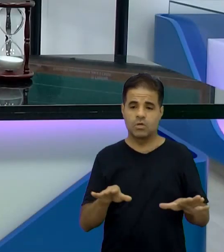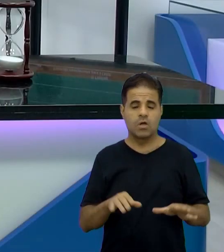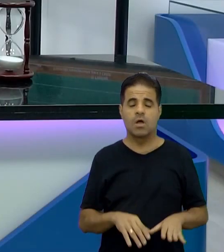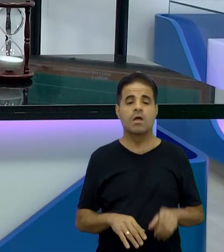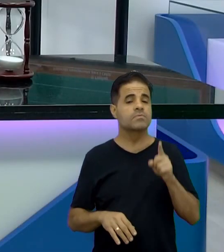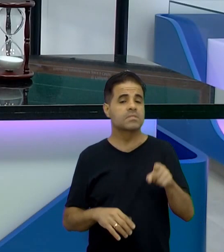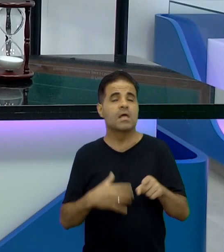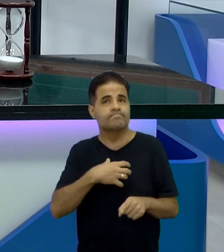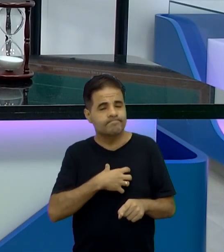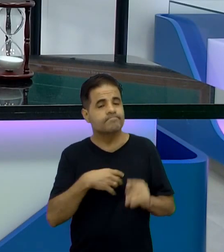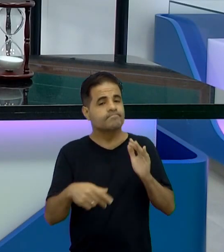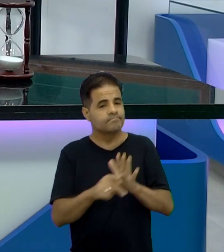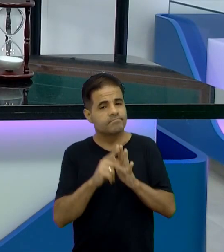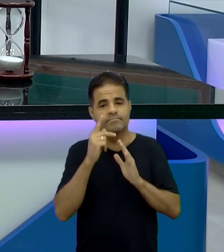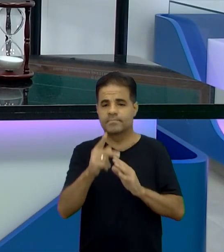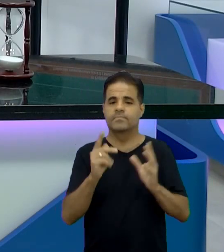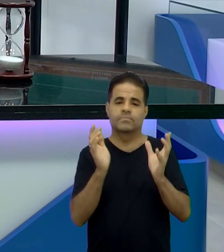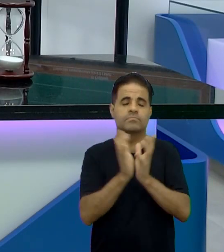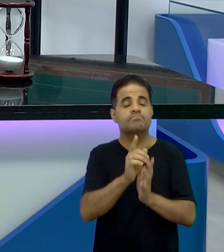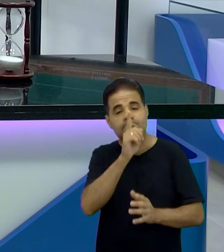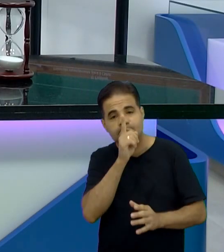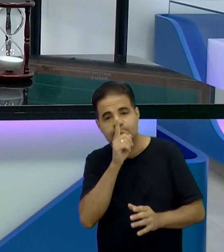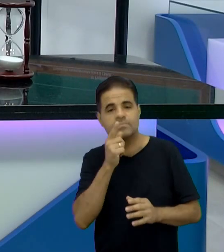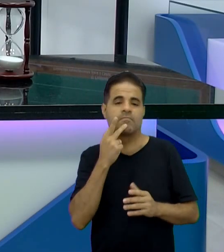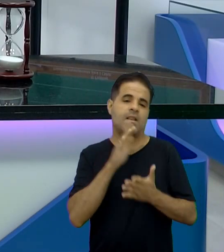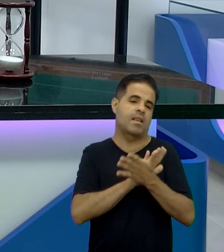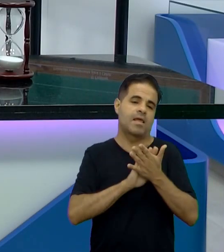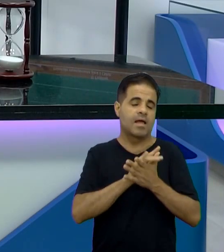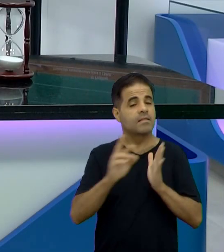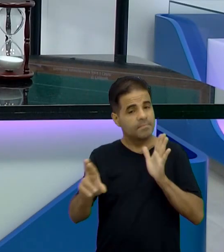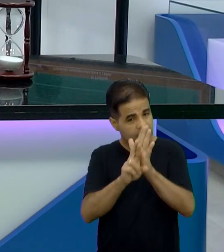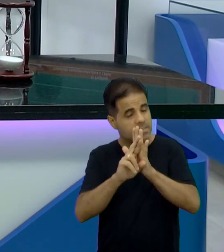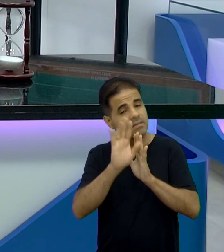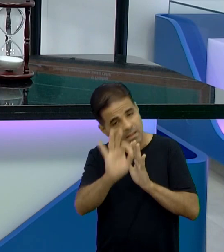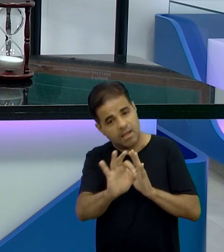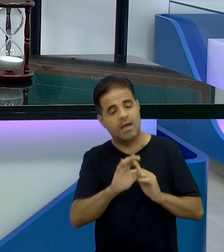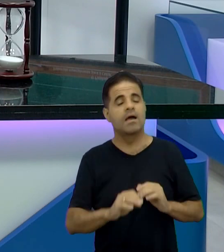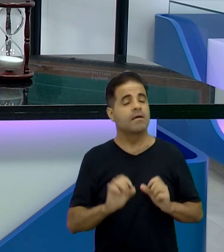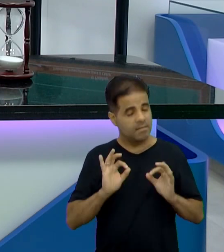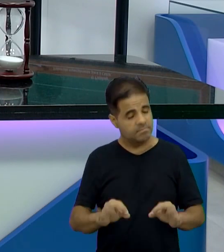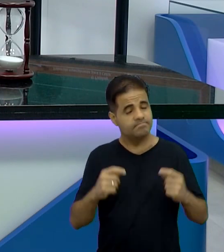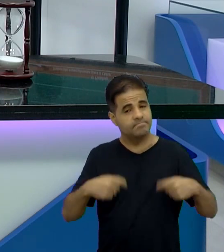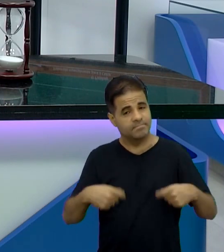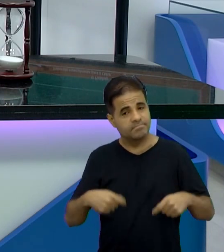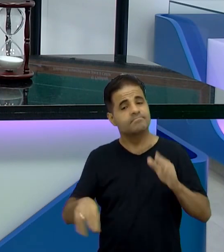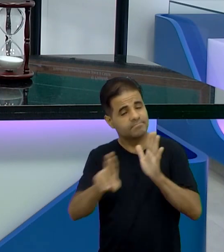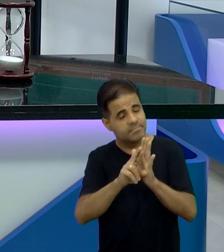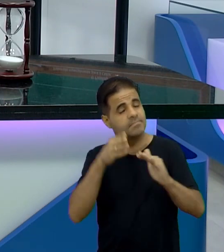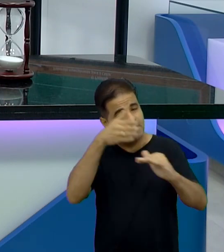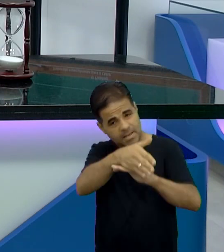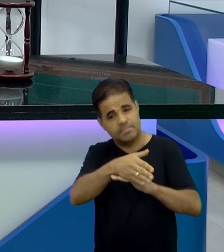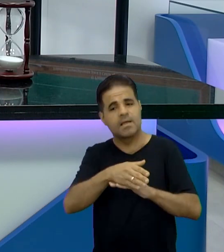você tá aí, você faz parte da cota, só fica quietinho aí, você só veio representar, mas representar de fato é participar, né?